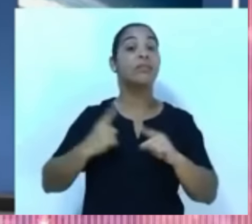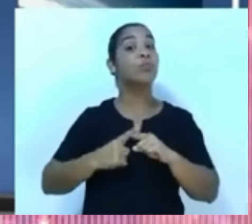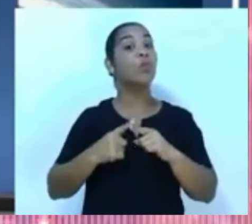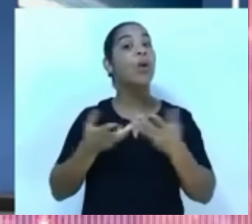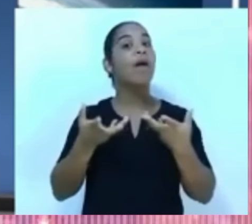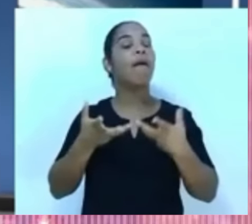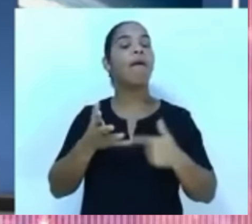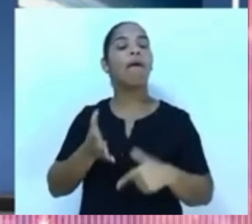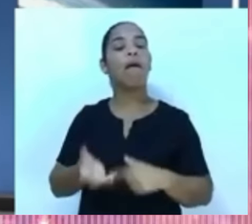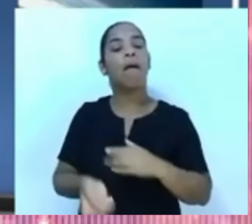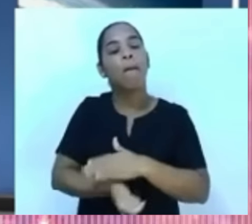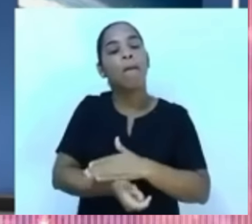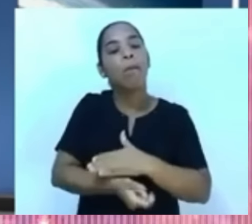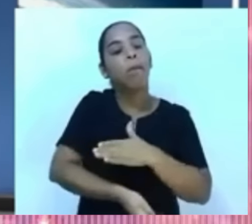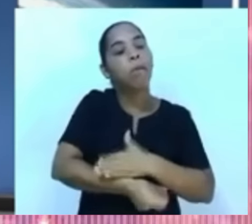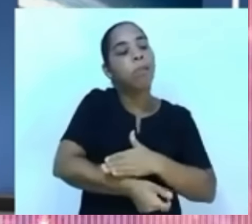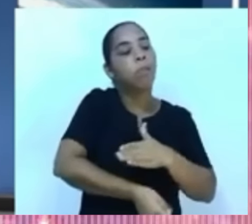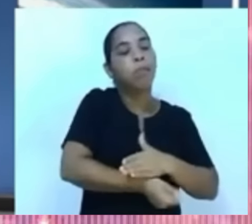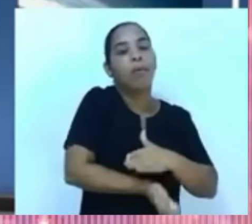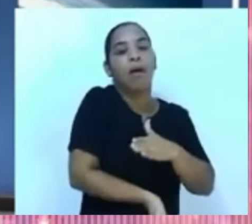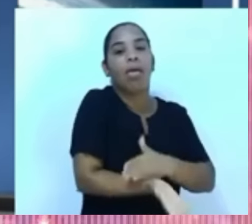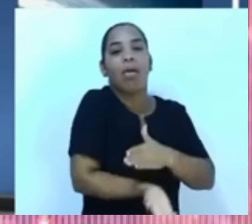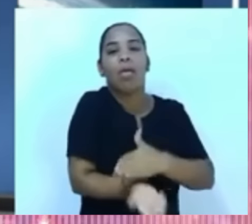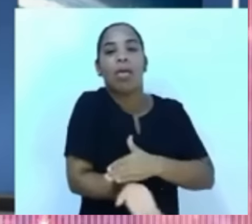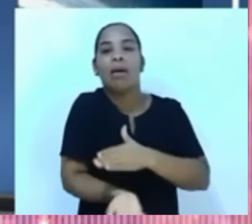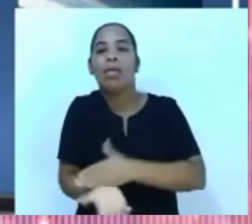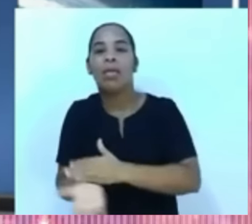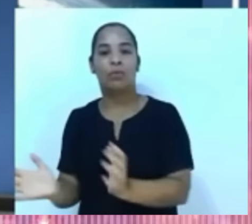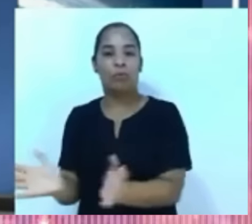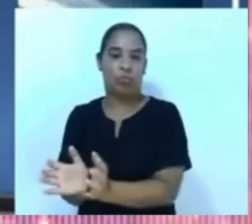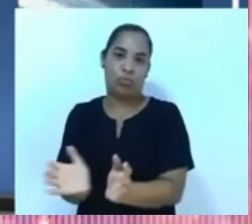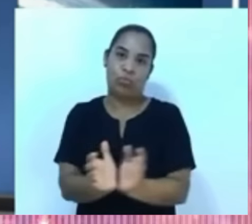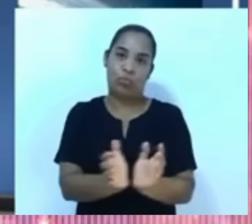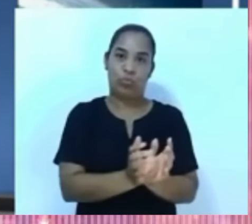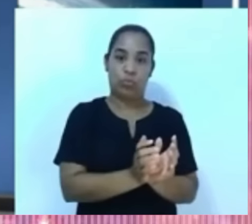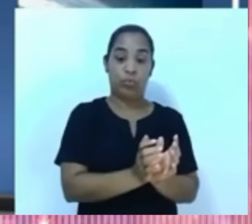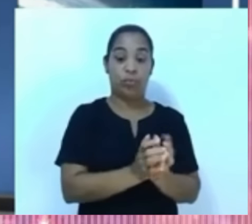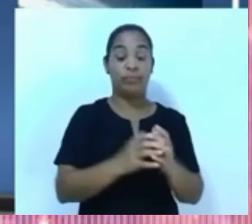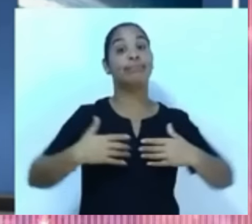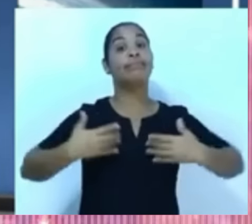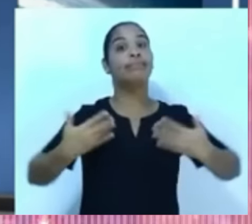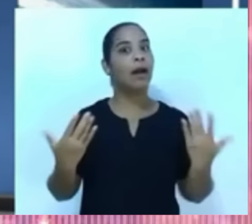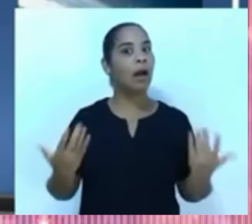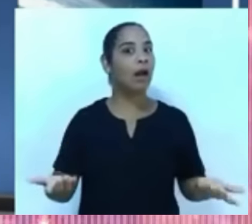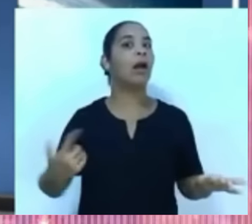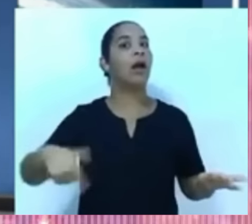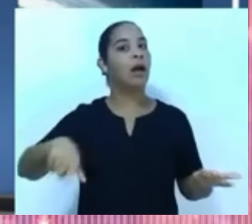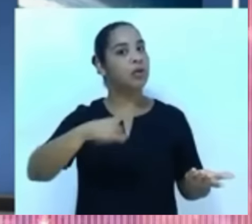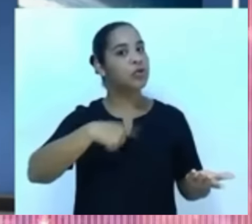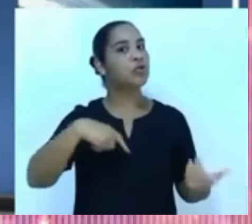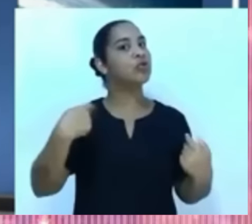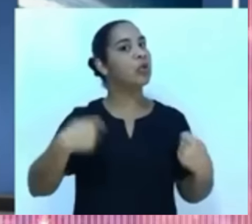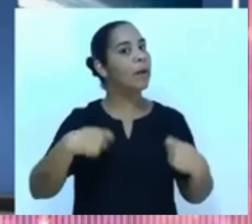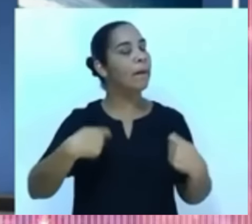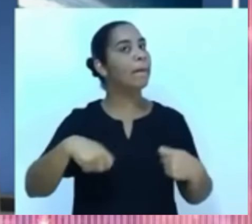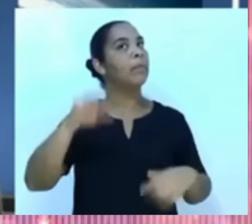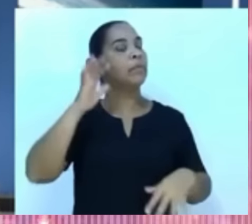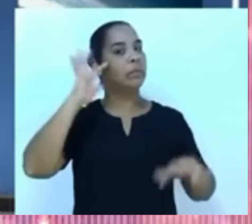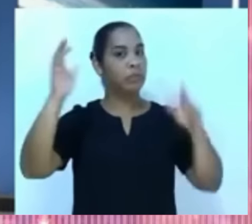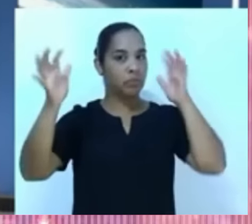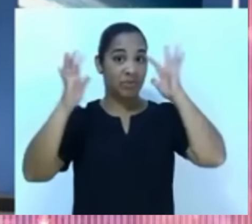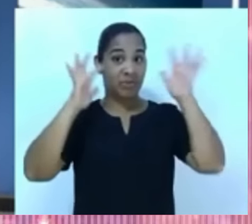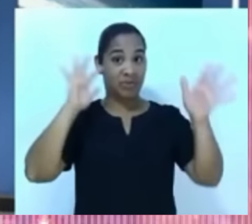beneficiar determinados grupos desta daquela natureza é nesse sentido que avulsa